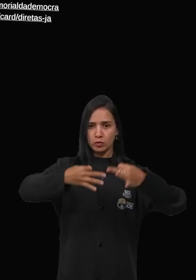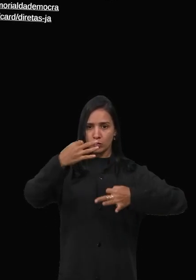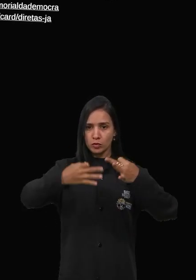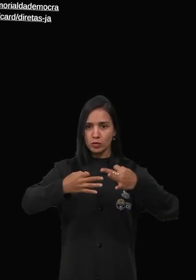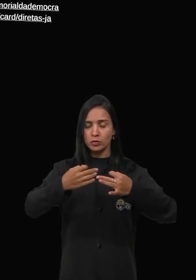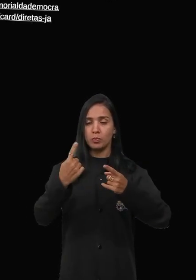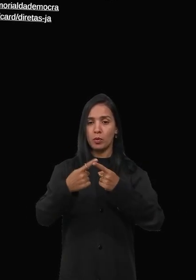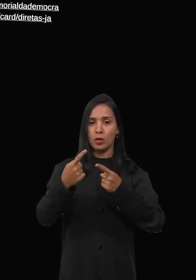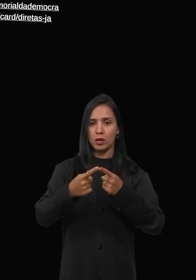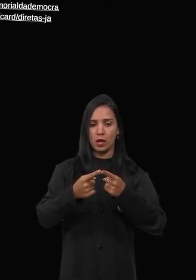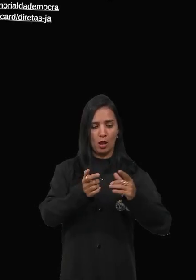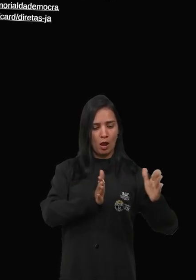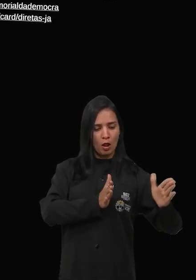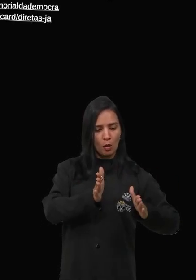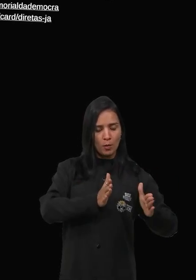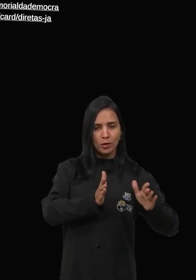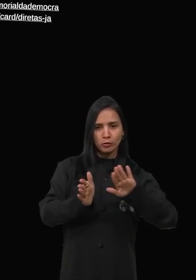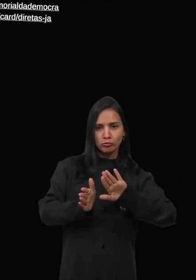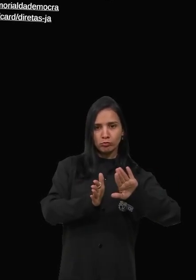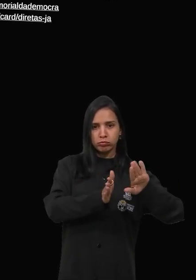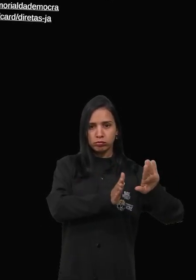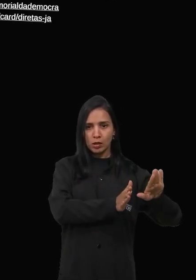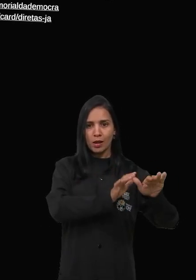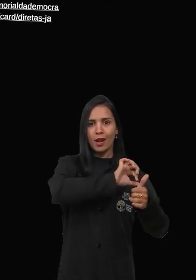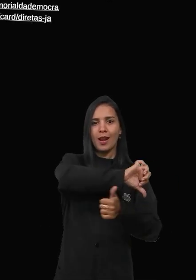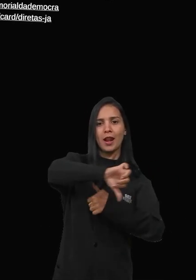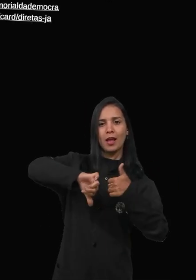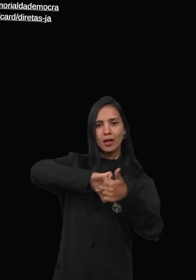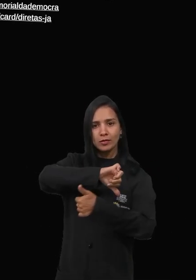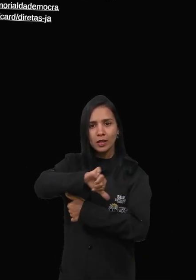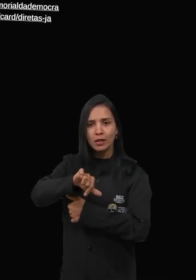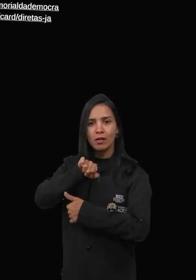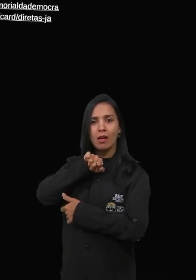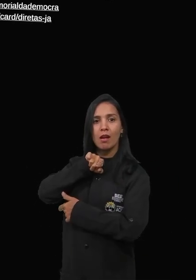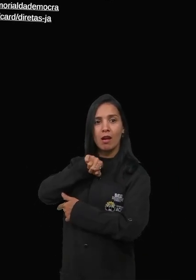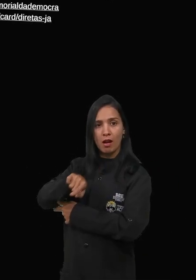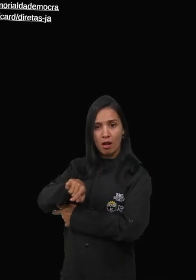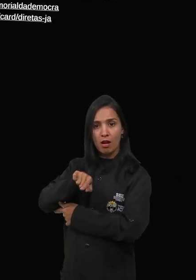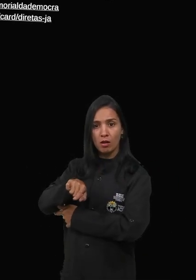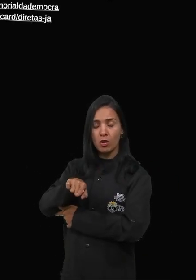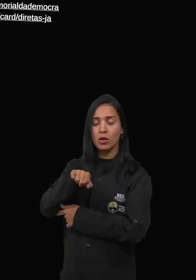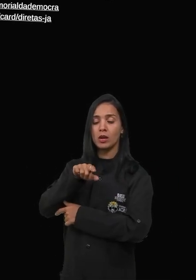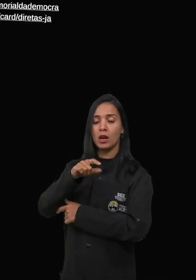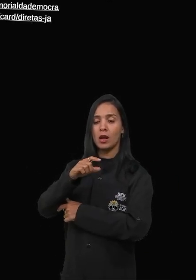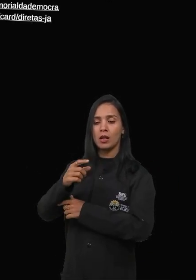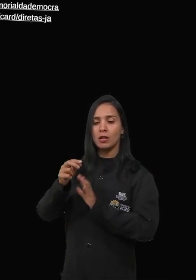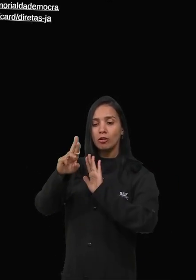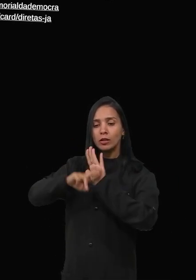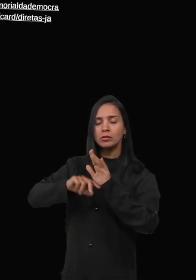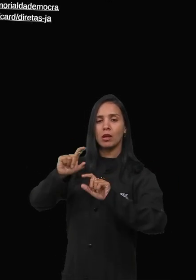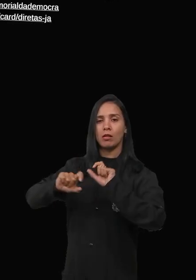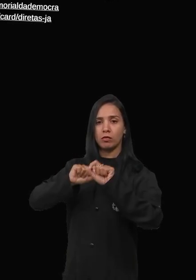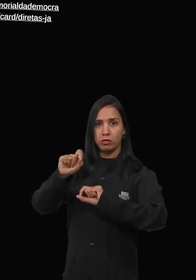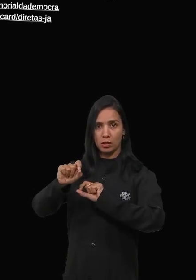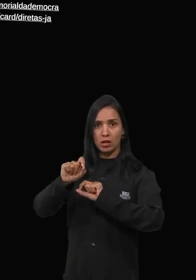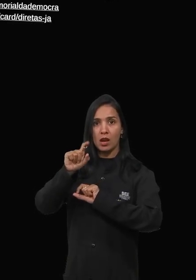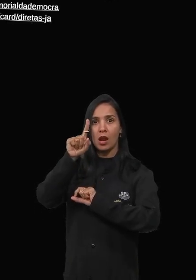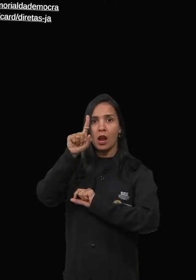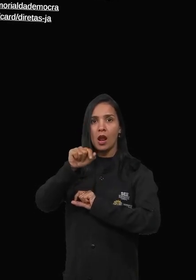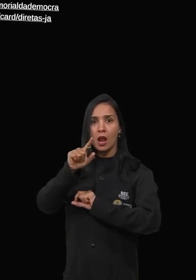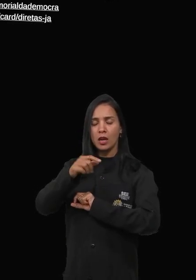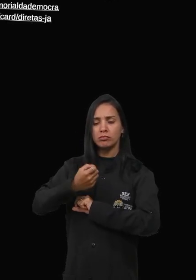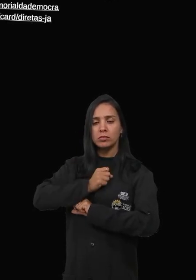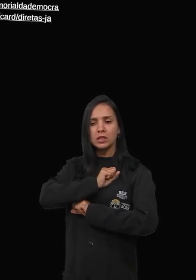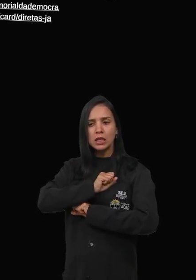as músicas elas expressavam saudade dos exilados e a esperança. E o Bêbado e a Equilibrista,